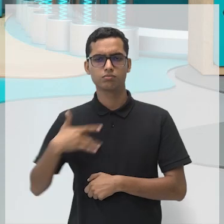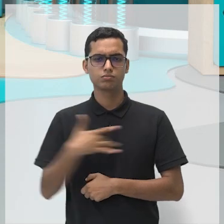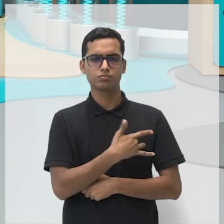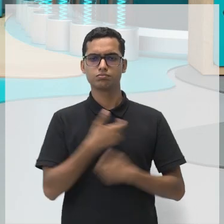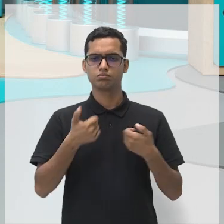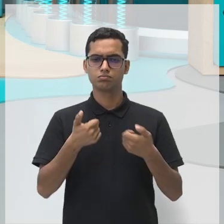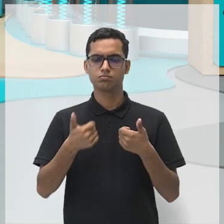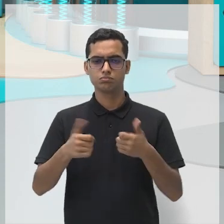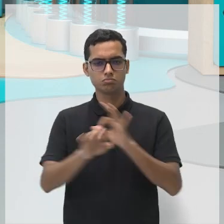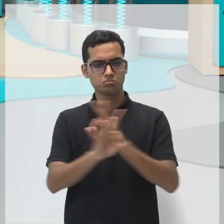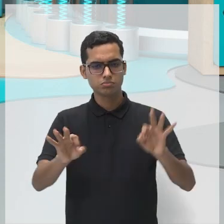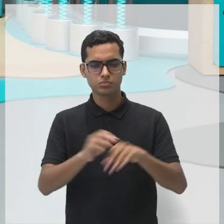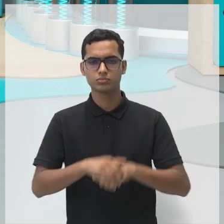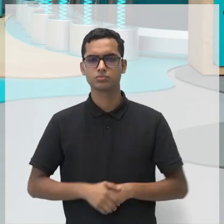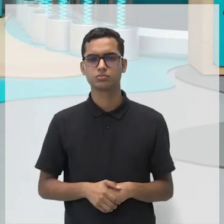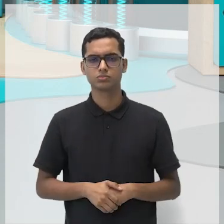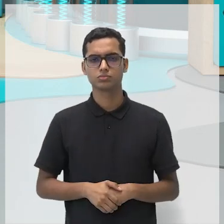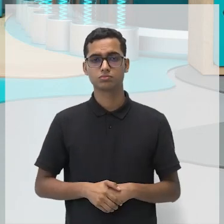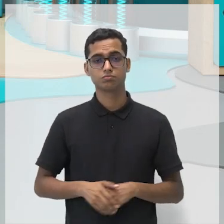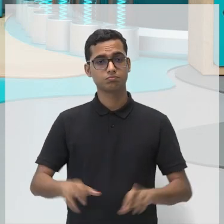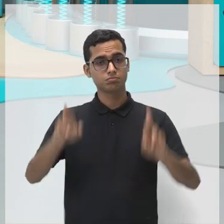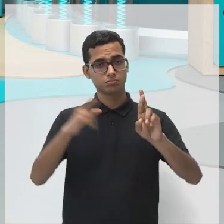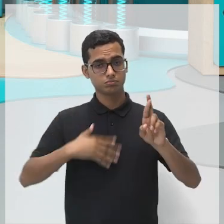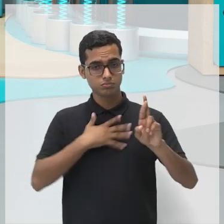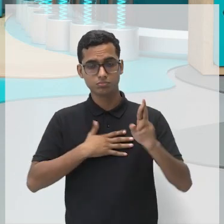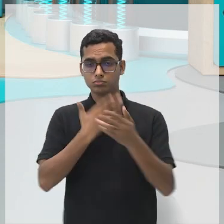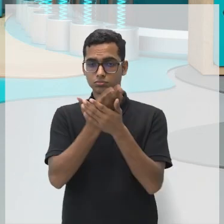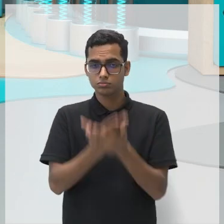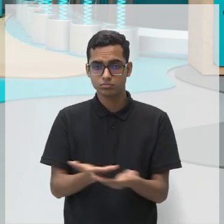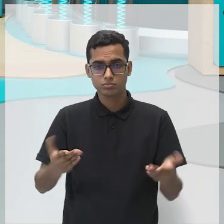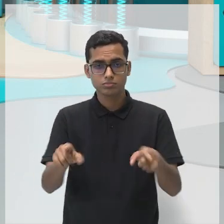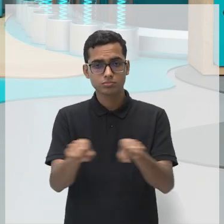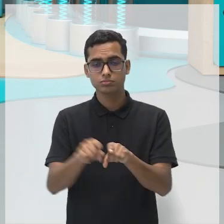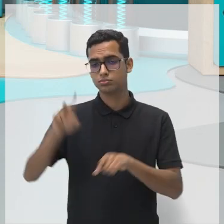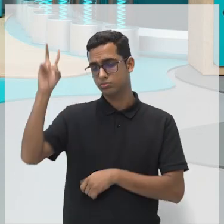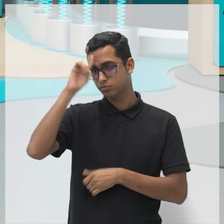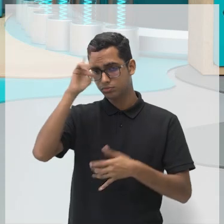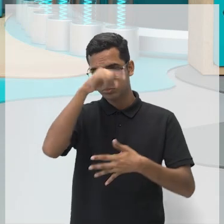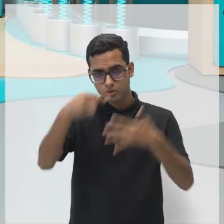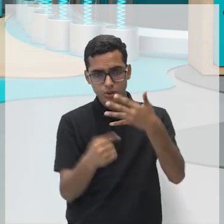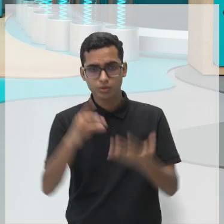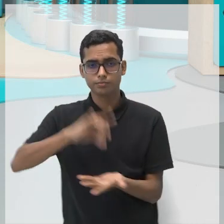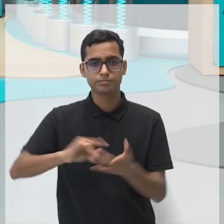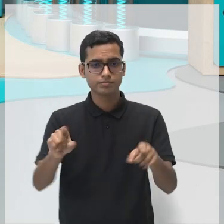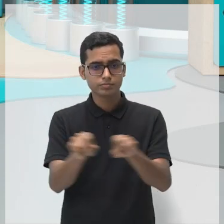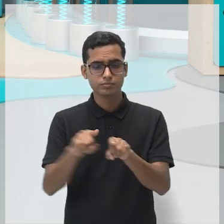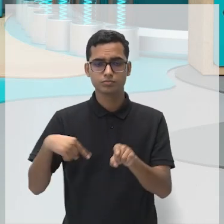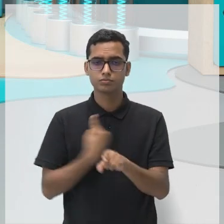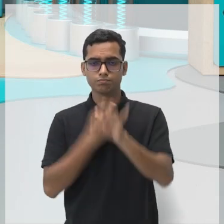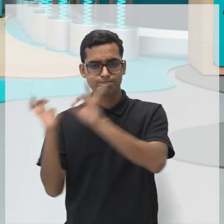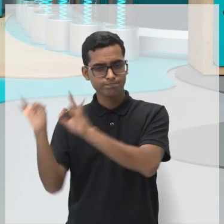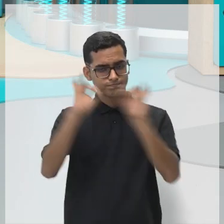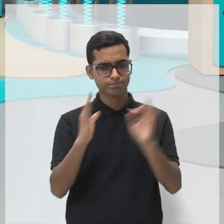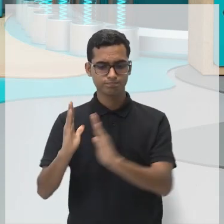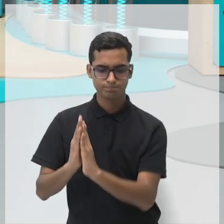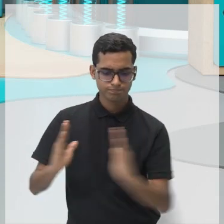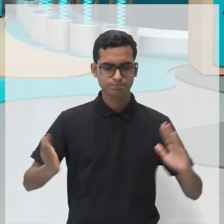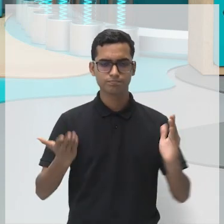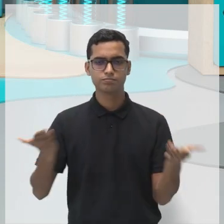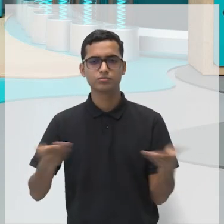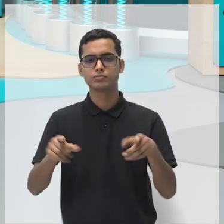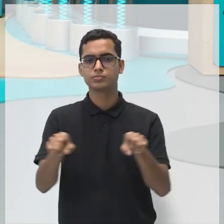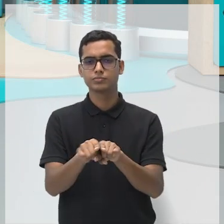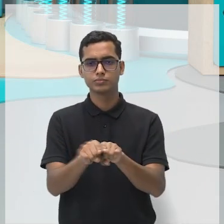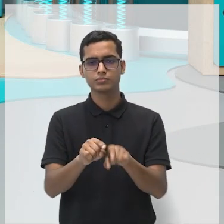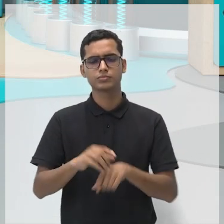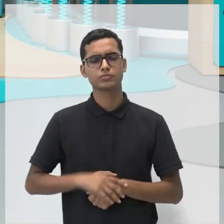saudável. Bom, eu espero que vocês tenham gostado desse conteúdo, tenham relembrado tudo que nós estudamos ao longo dessa unidade